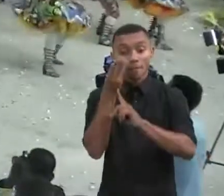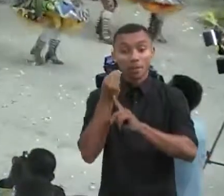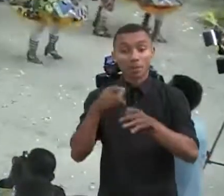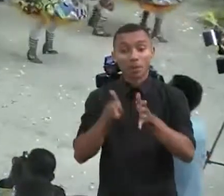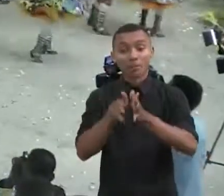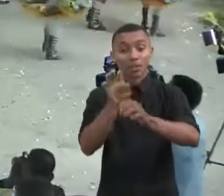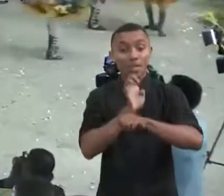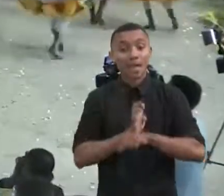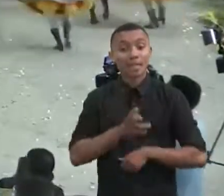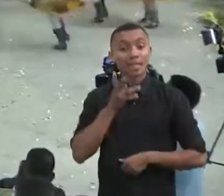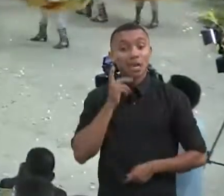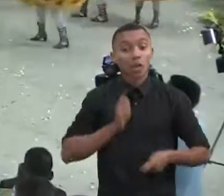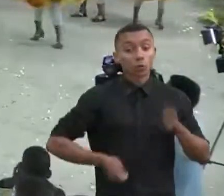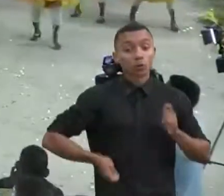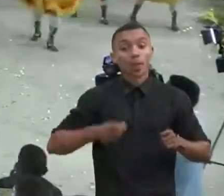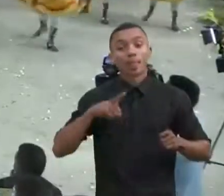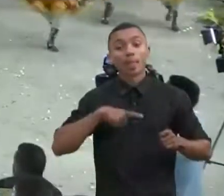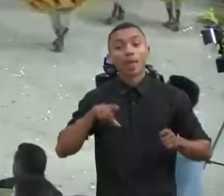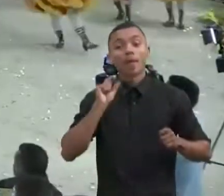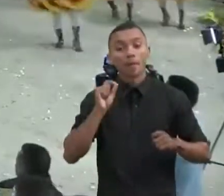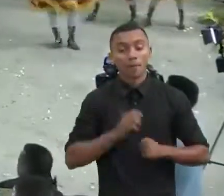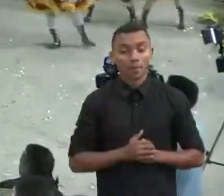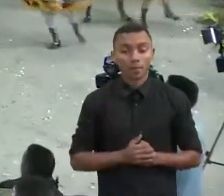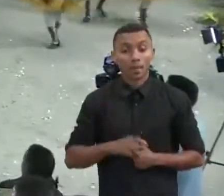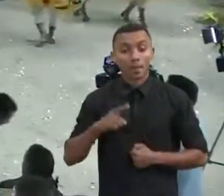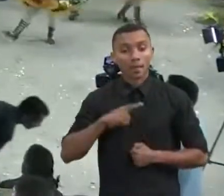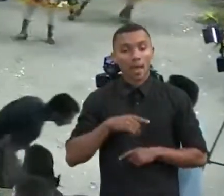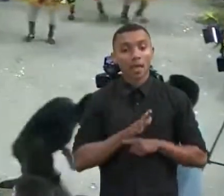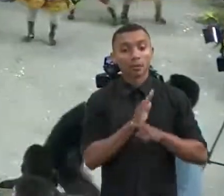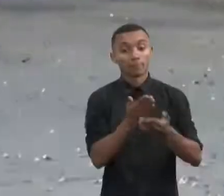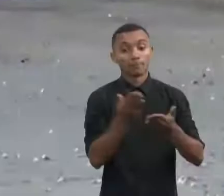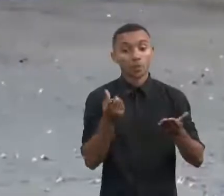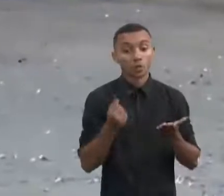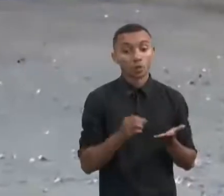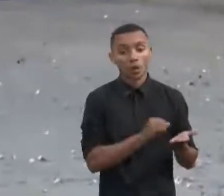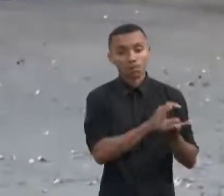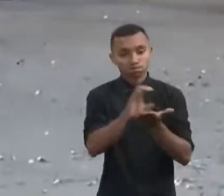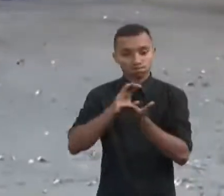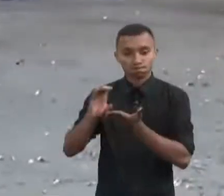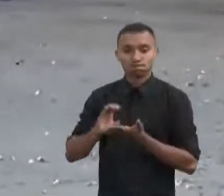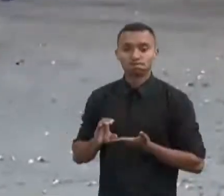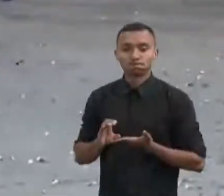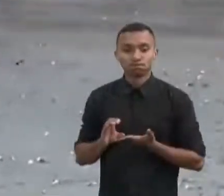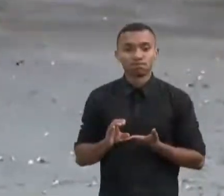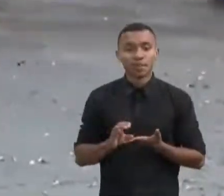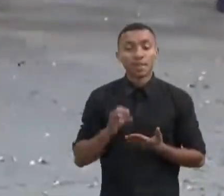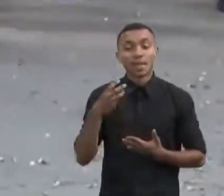Ceará Junino disponibilizará o aporte financeiro no valor total de quase